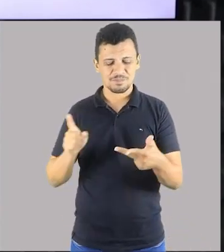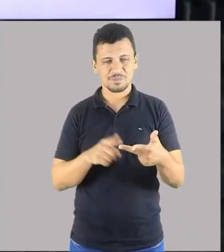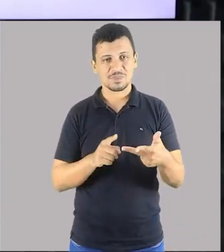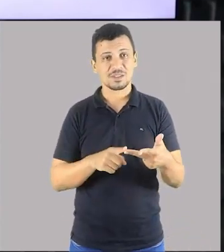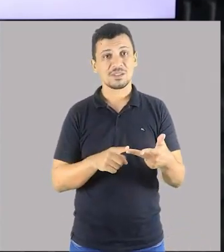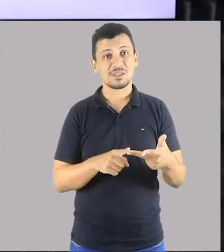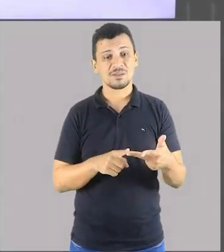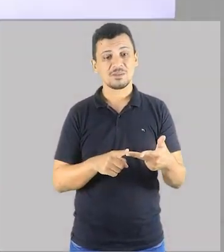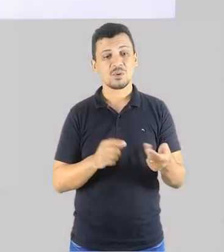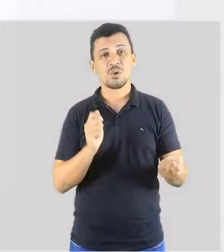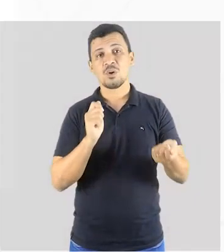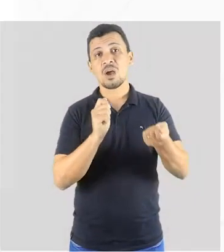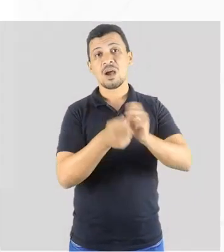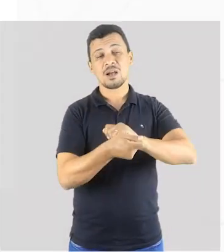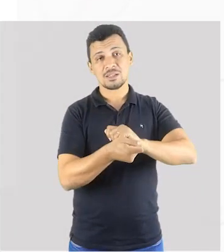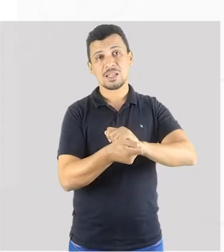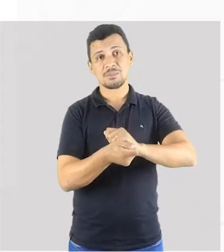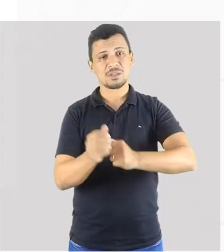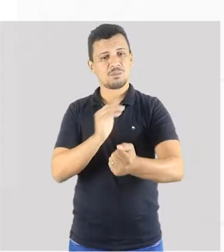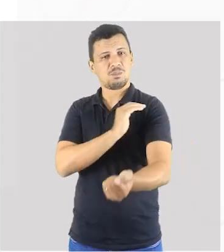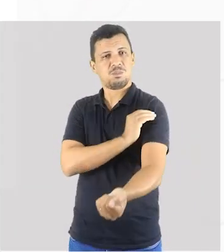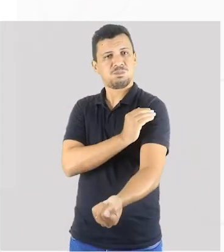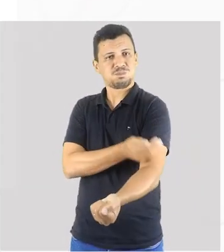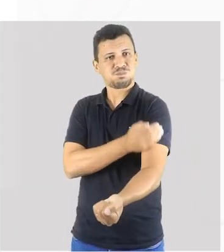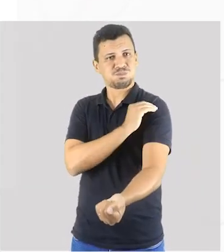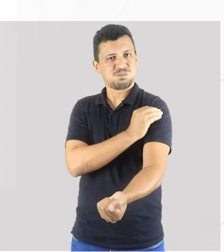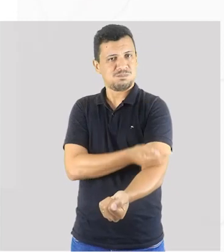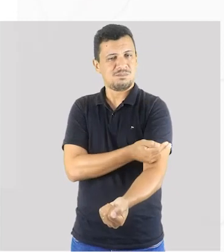e o último componente dessa